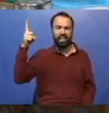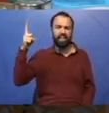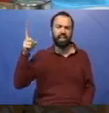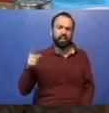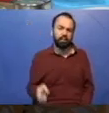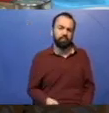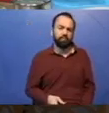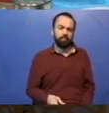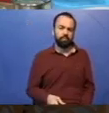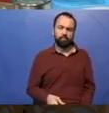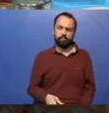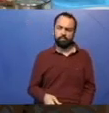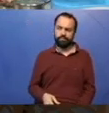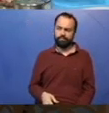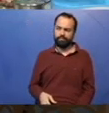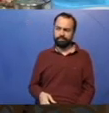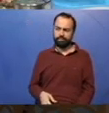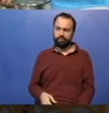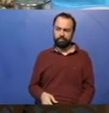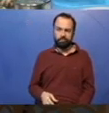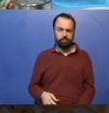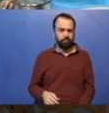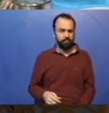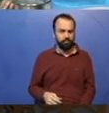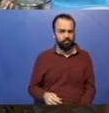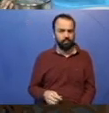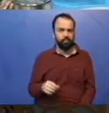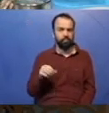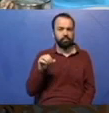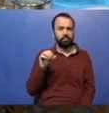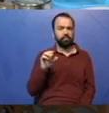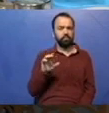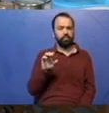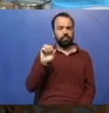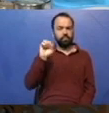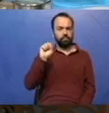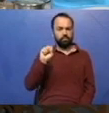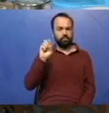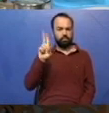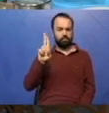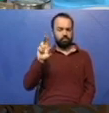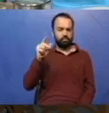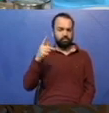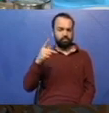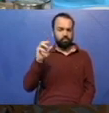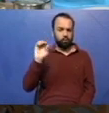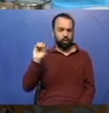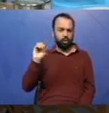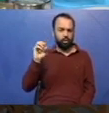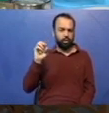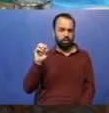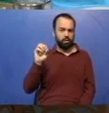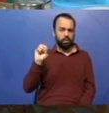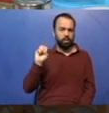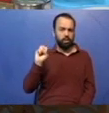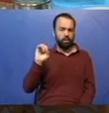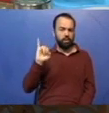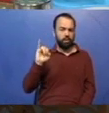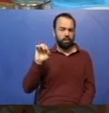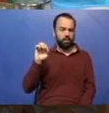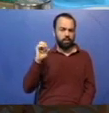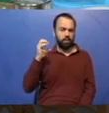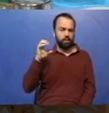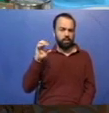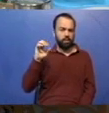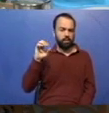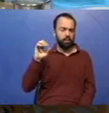olhando apenas para o céu, tá? São suposições, elas indicam, elas dão sinais de que vai haver sol